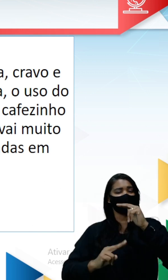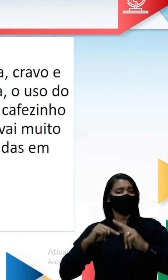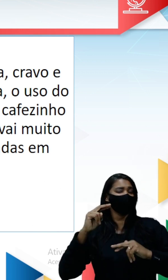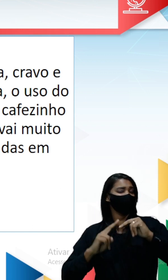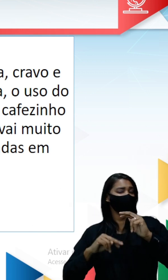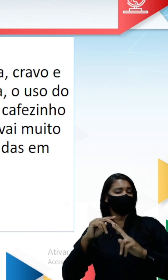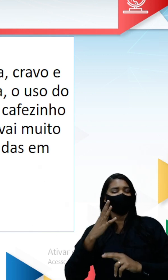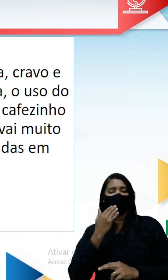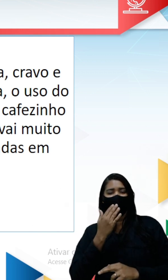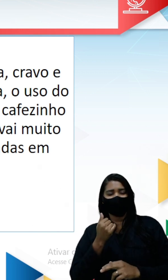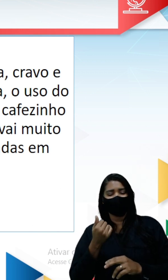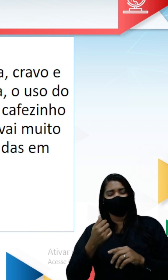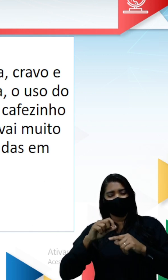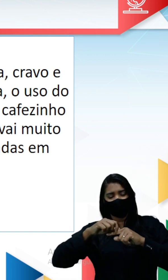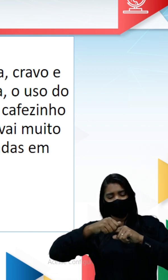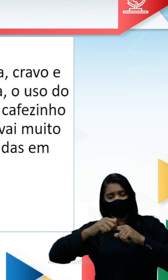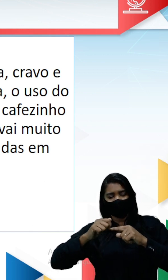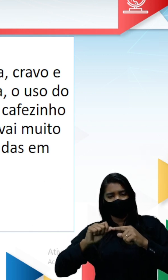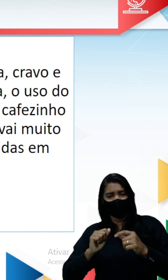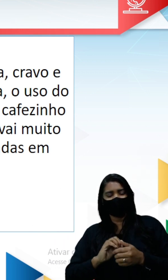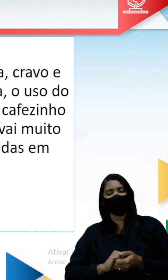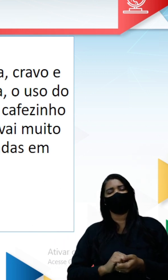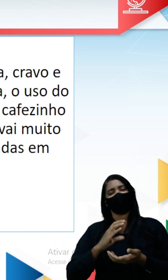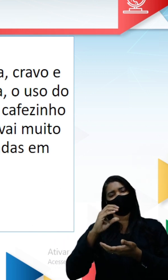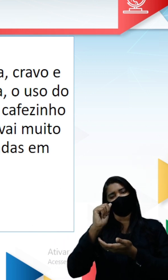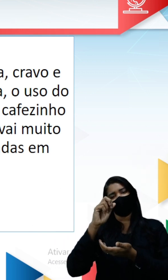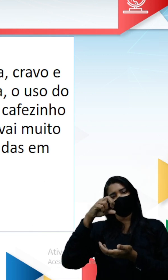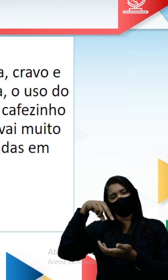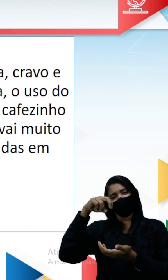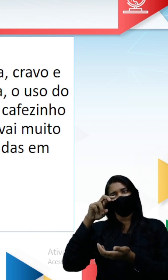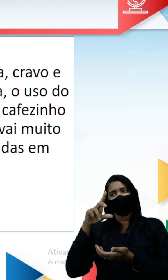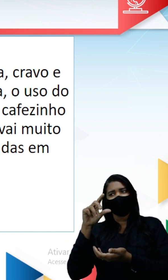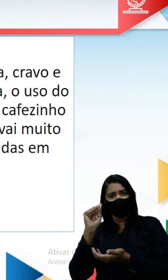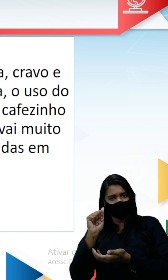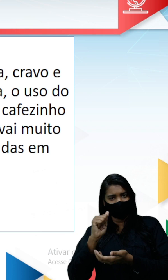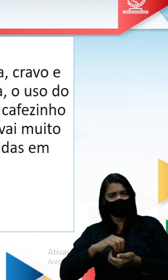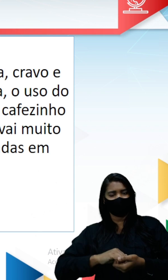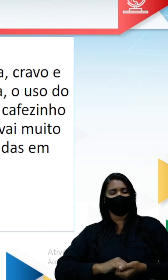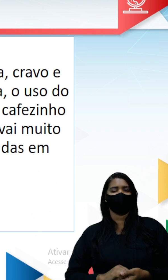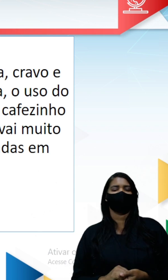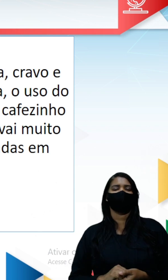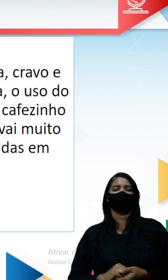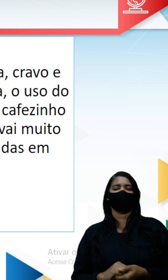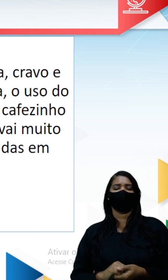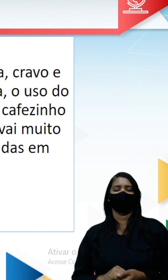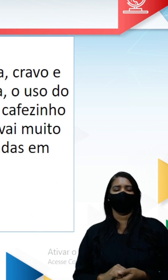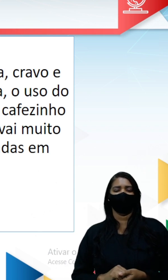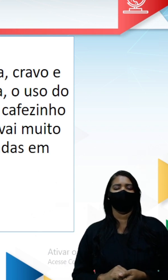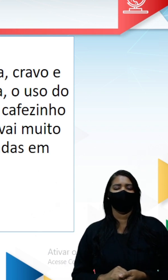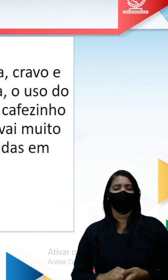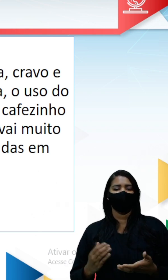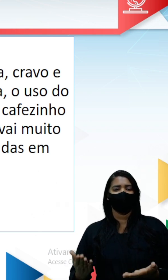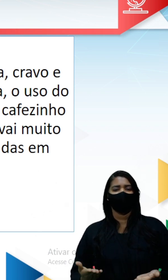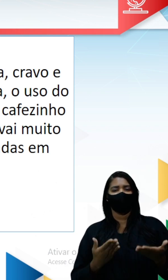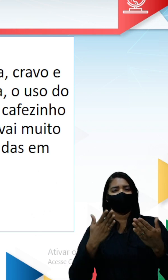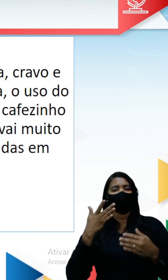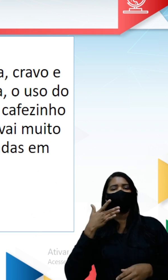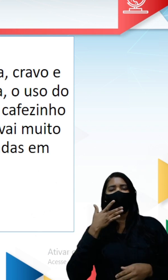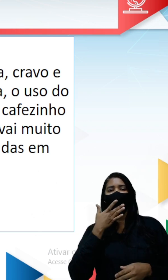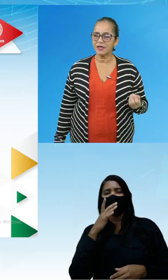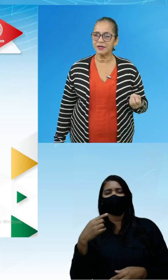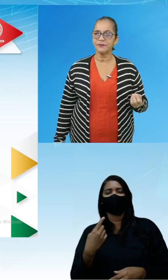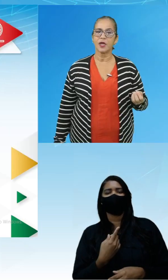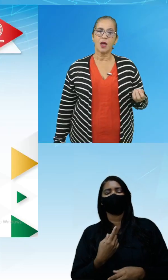junina. E canela, também essa dupla diária, cravo e canela, que ressalta o sabor da nossa